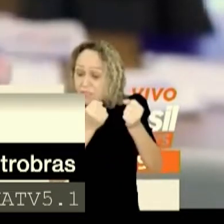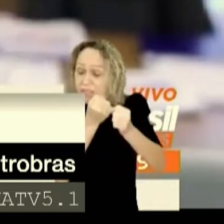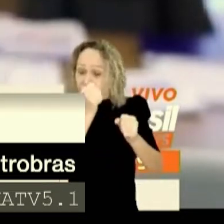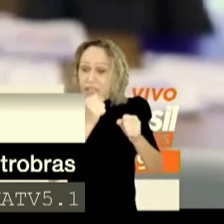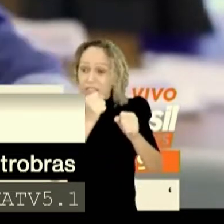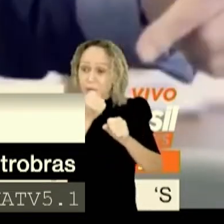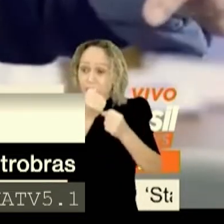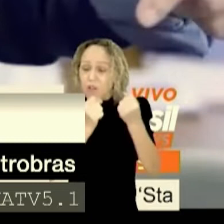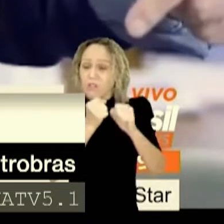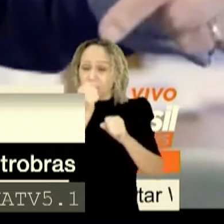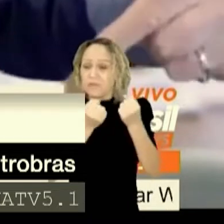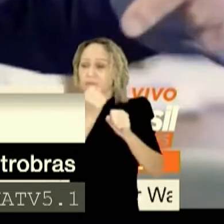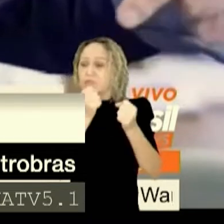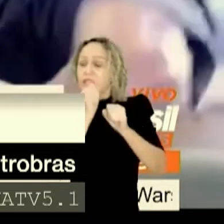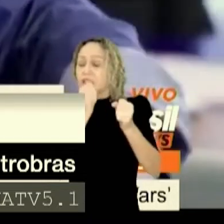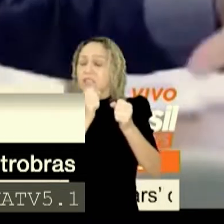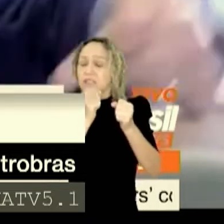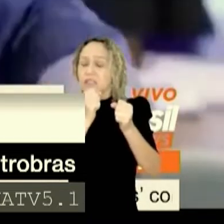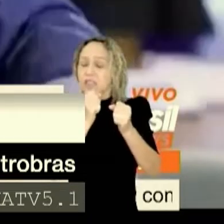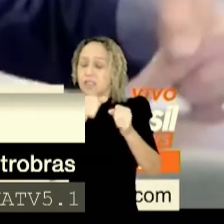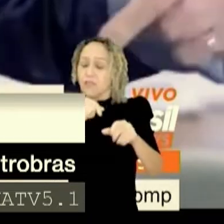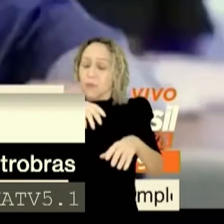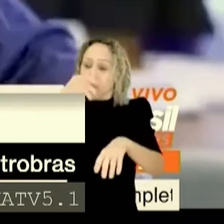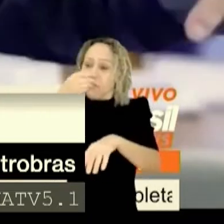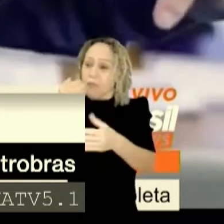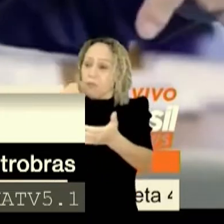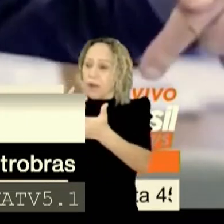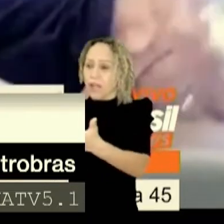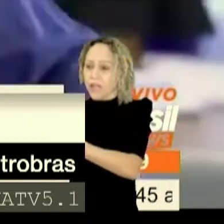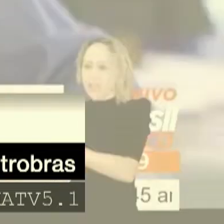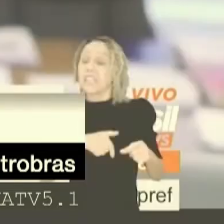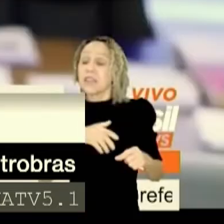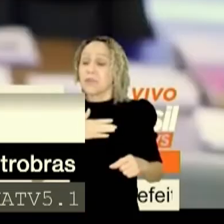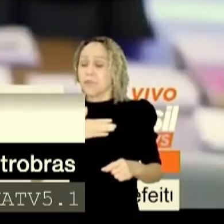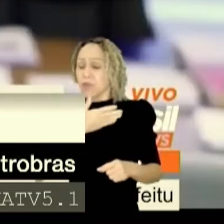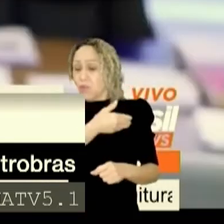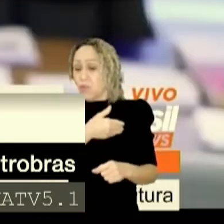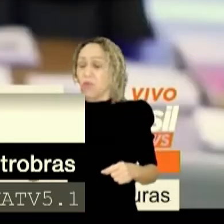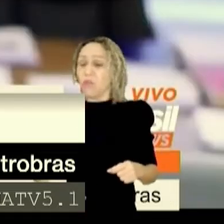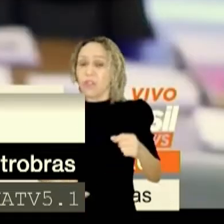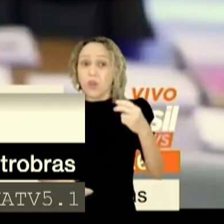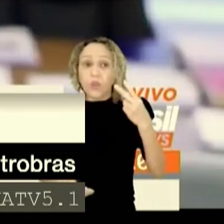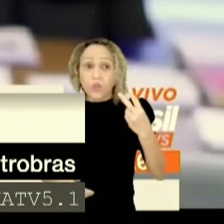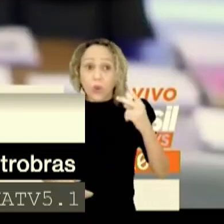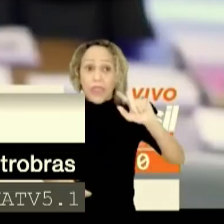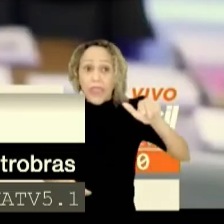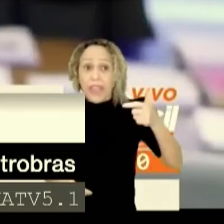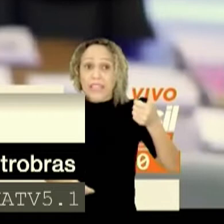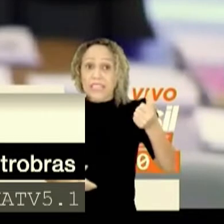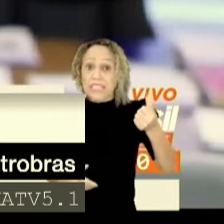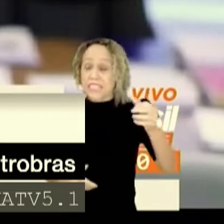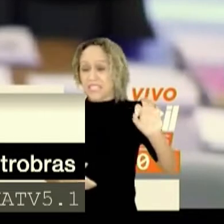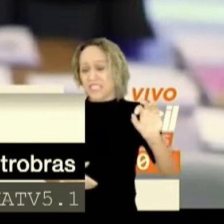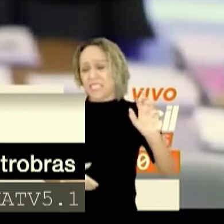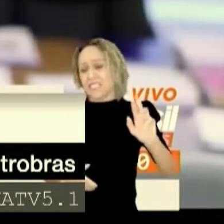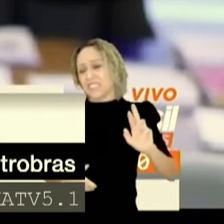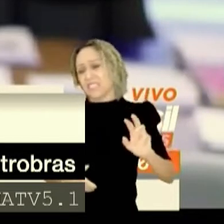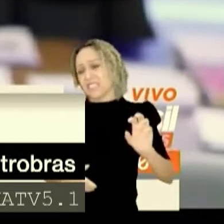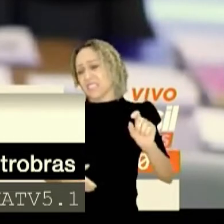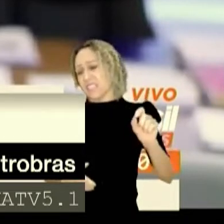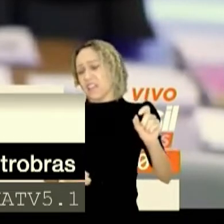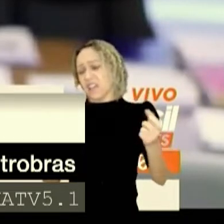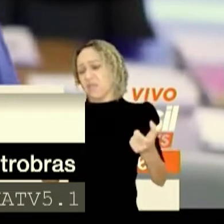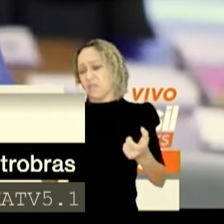preço internacional, nós vamos pagar o preço do custo da gasolina aqui no Brasil. O Bolsonaro precisa parar de falar bobagem,